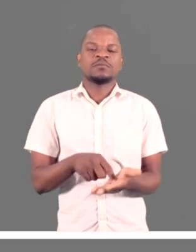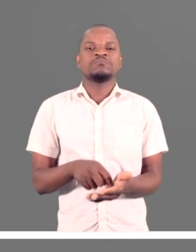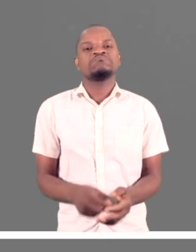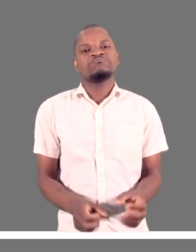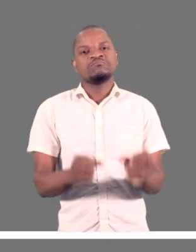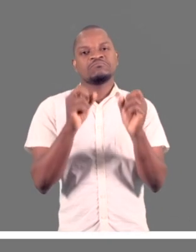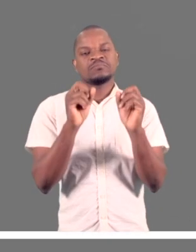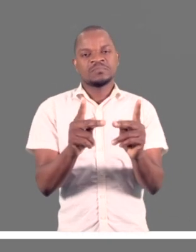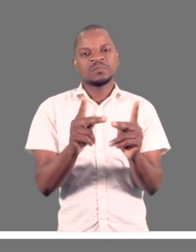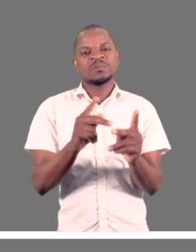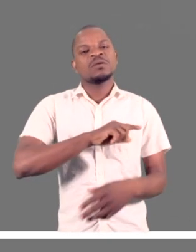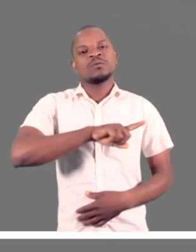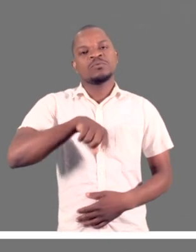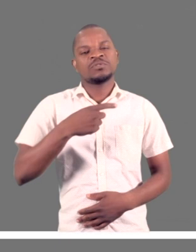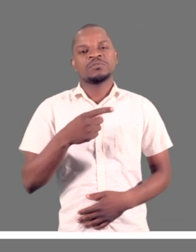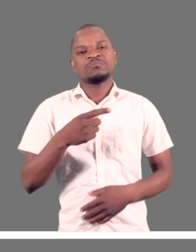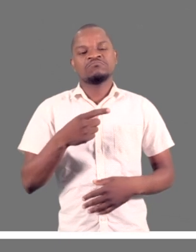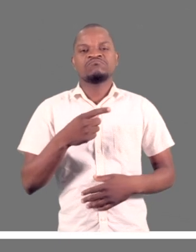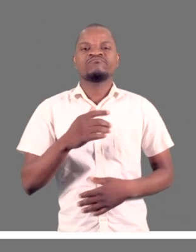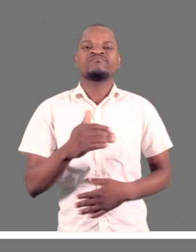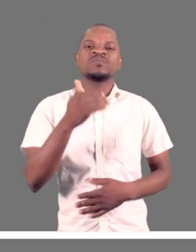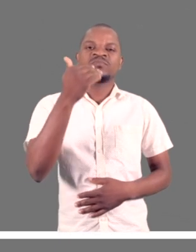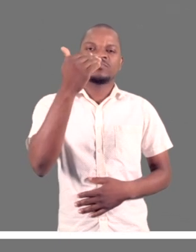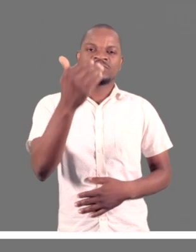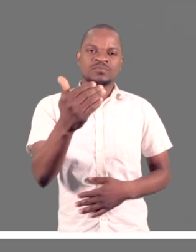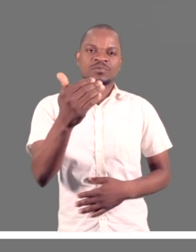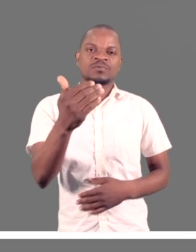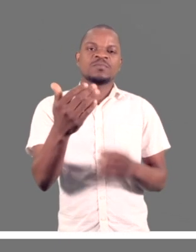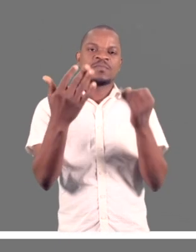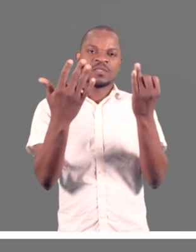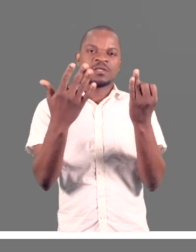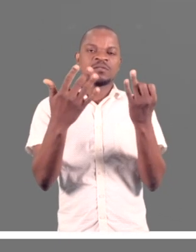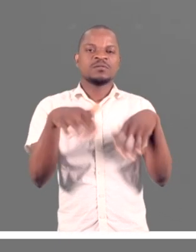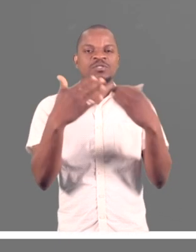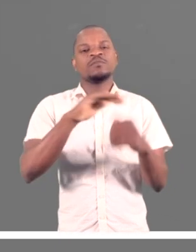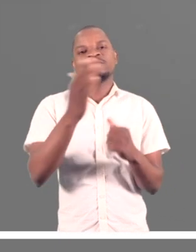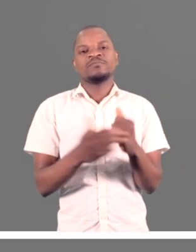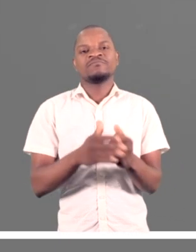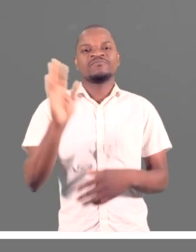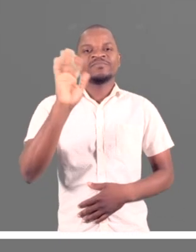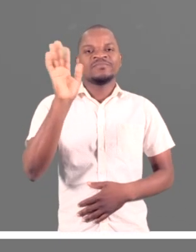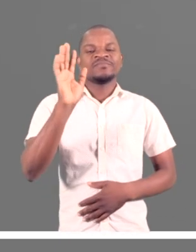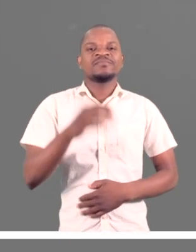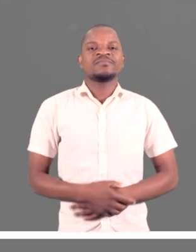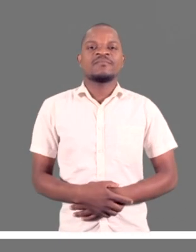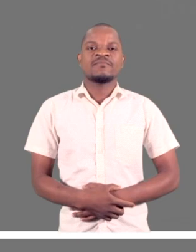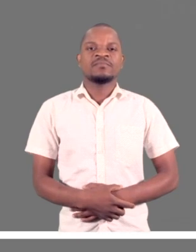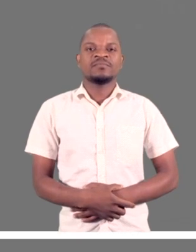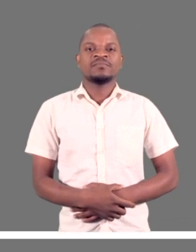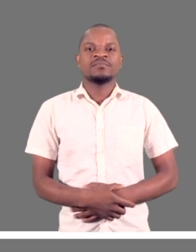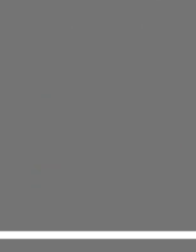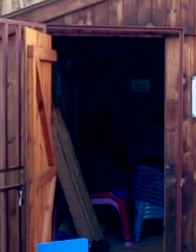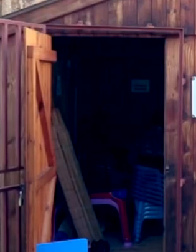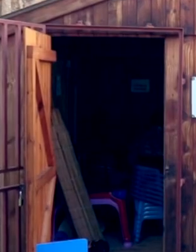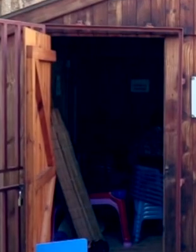internados na Pediatria do hospital central no curso um bom termo deste lado Nós voltamos daqui a sete dias